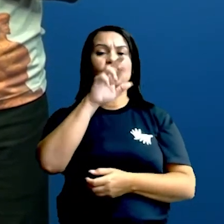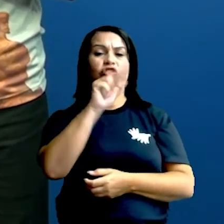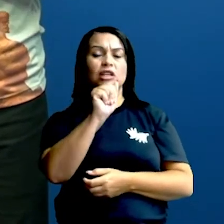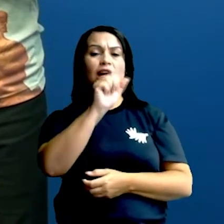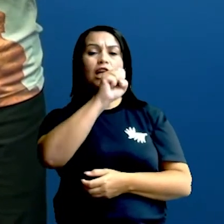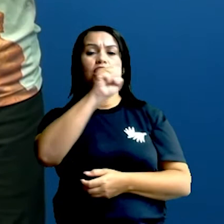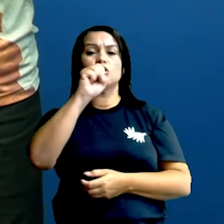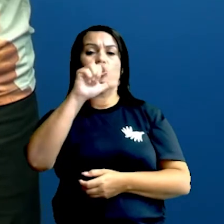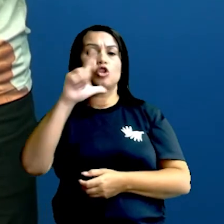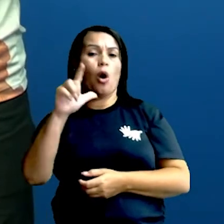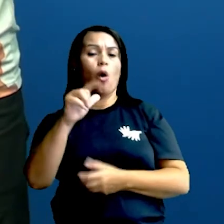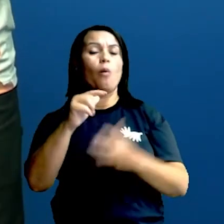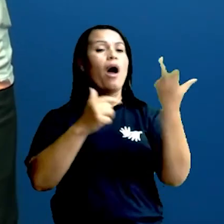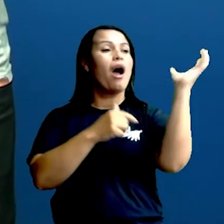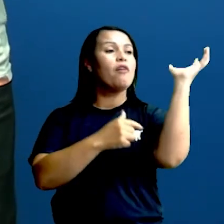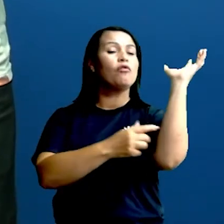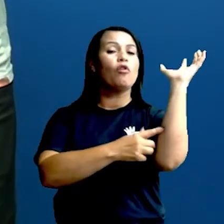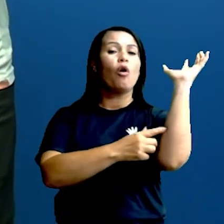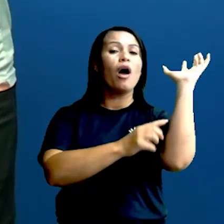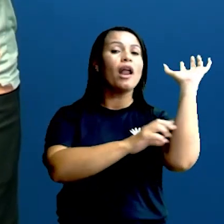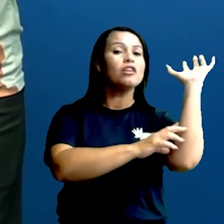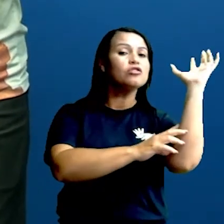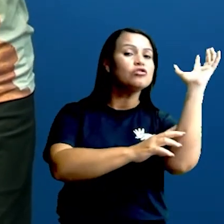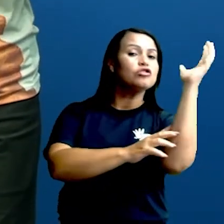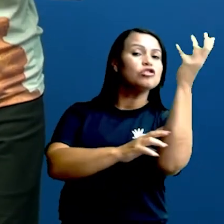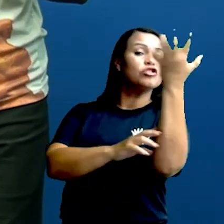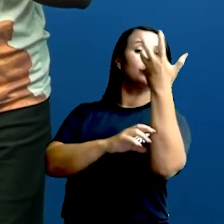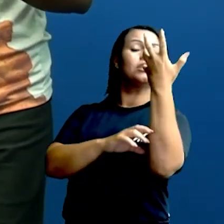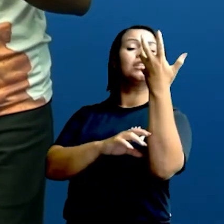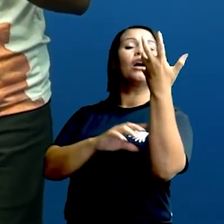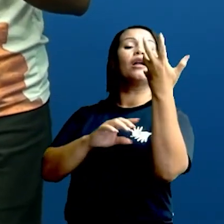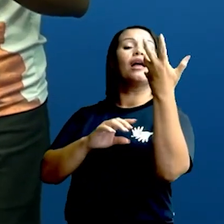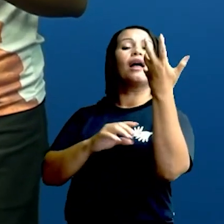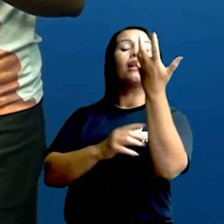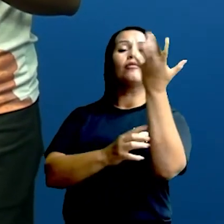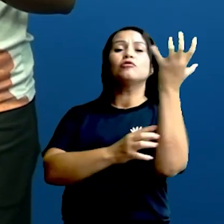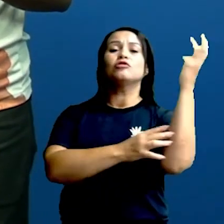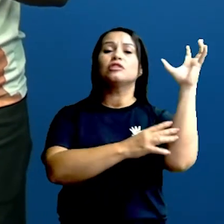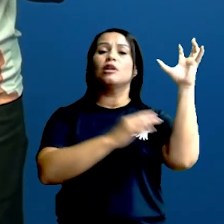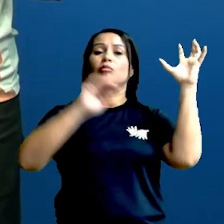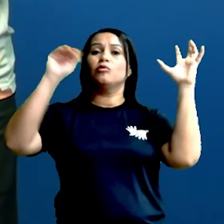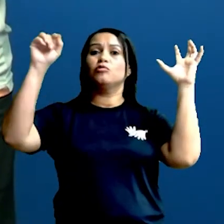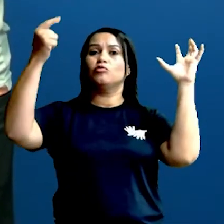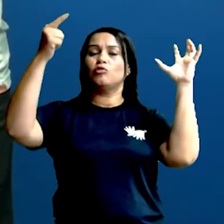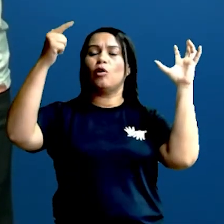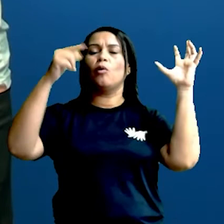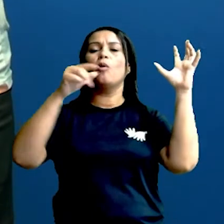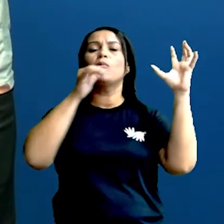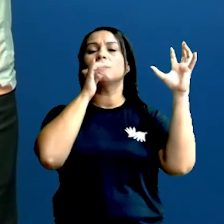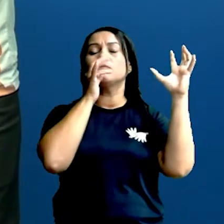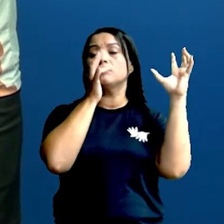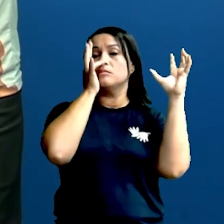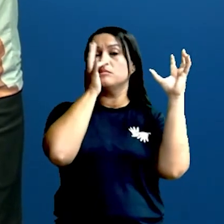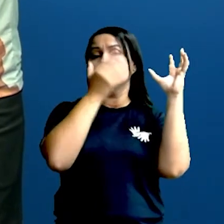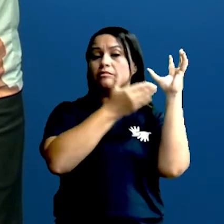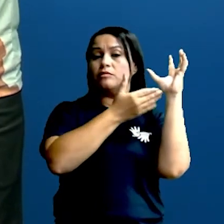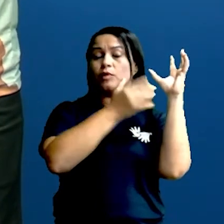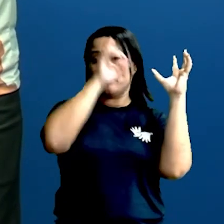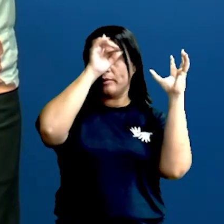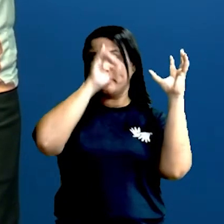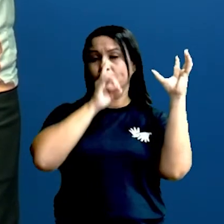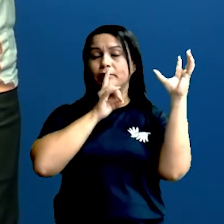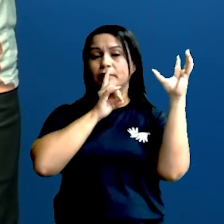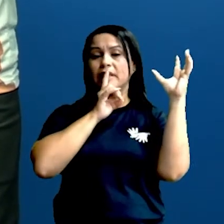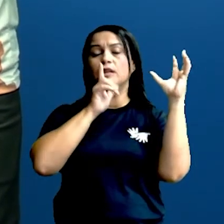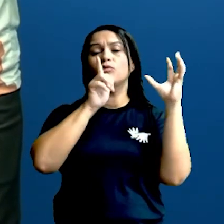de direção a partir da incidência dos raios solares sobre ele. Então, se o sol bate lateralmente,